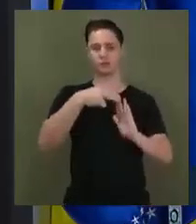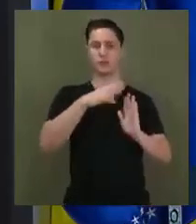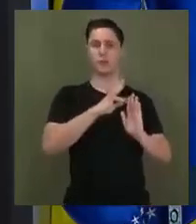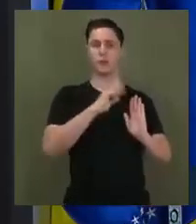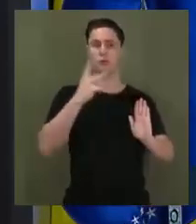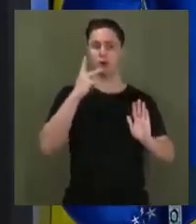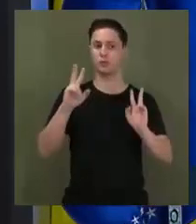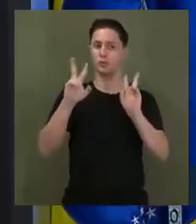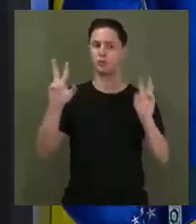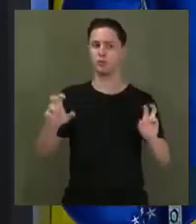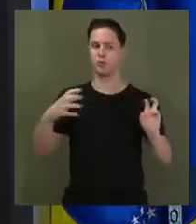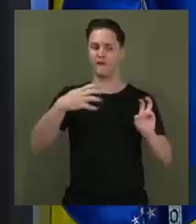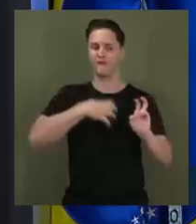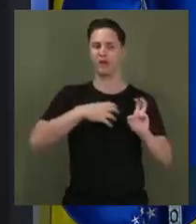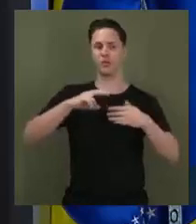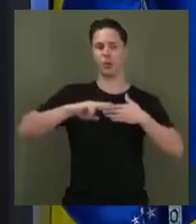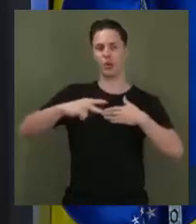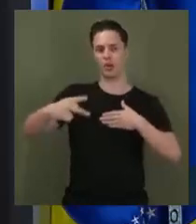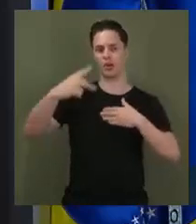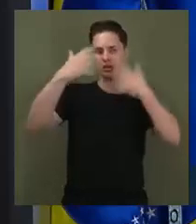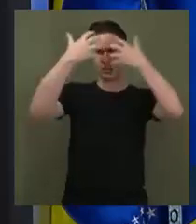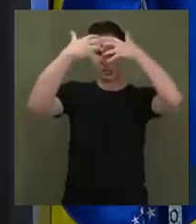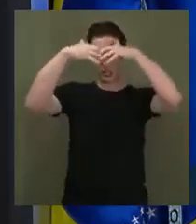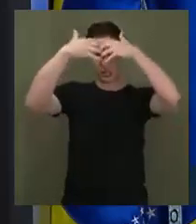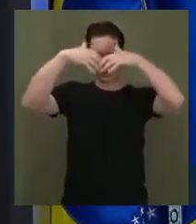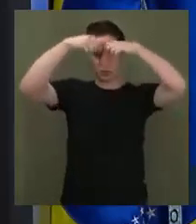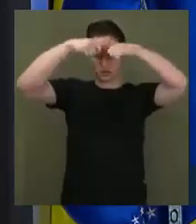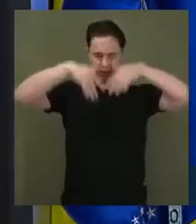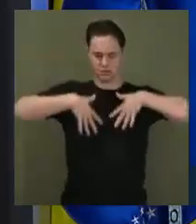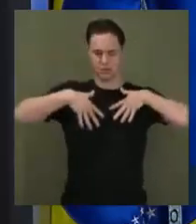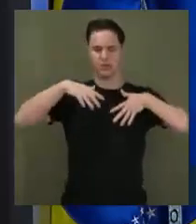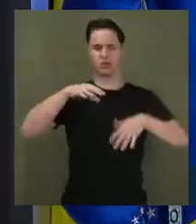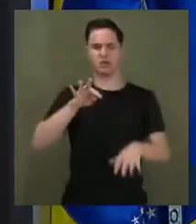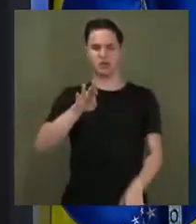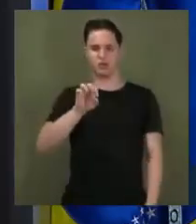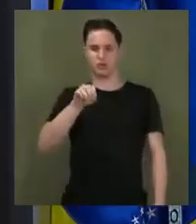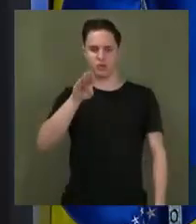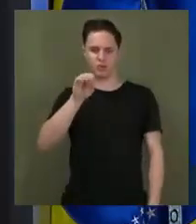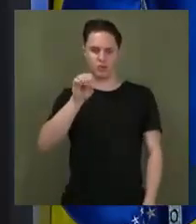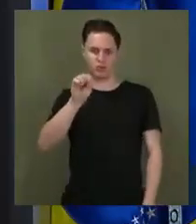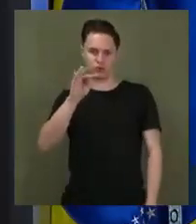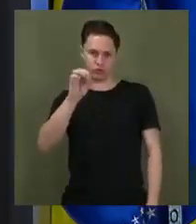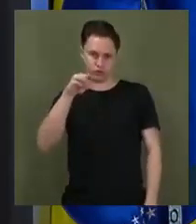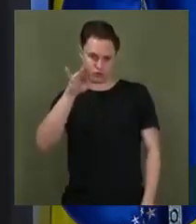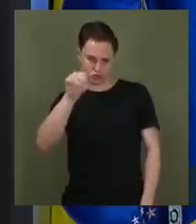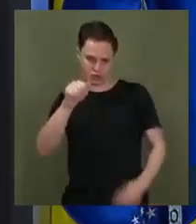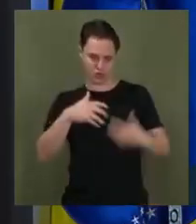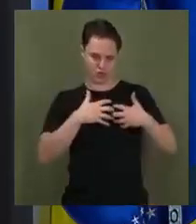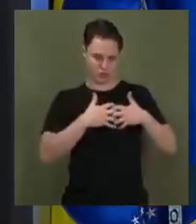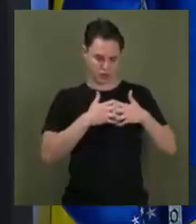falando de eventos adversos de neurológicos, trombocitopenia trombótica e miocardite também, notas